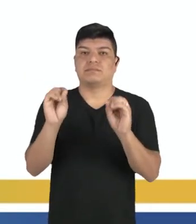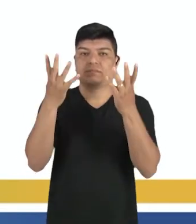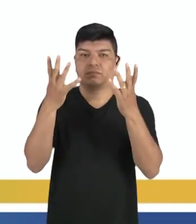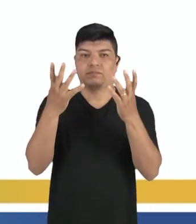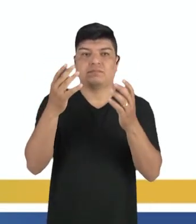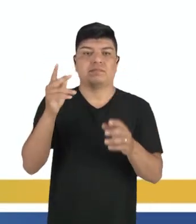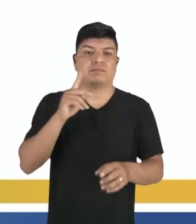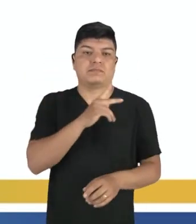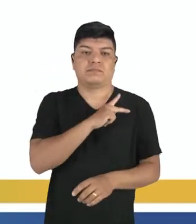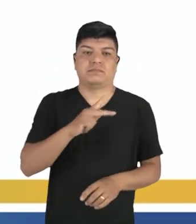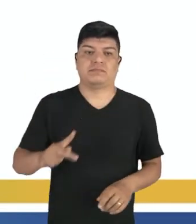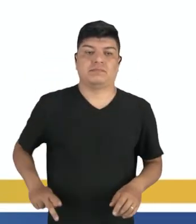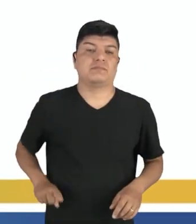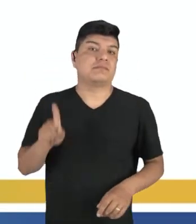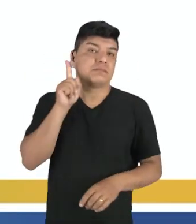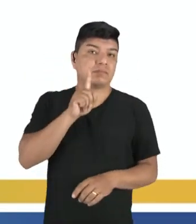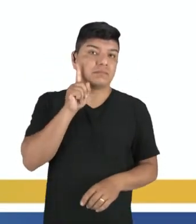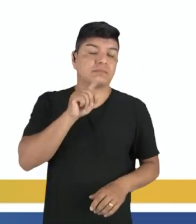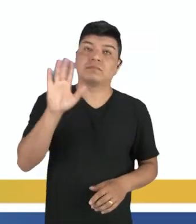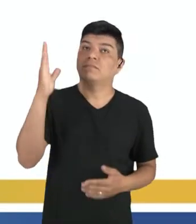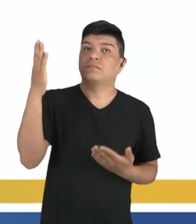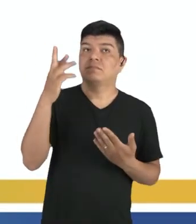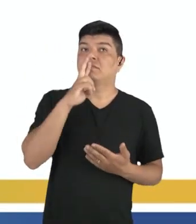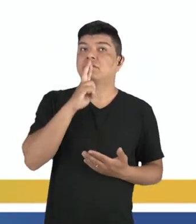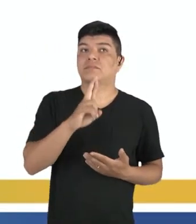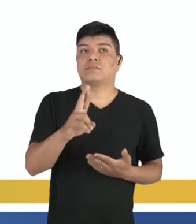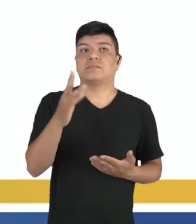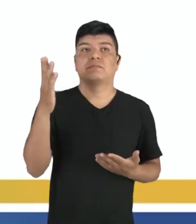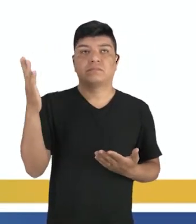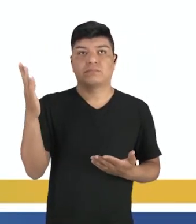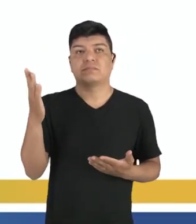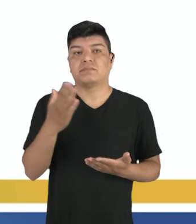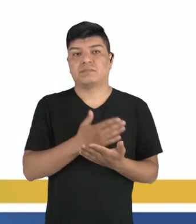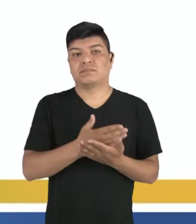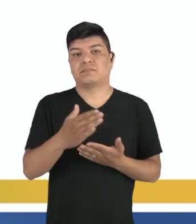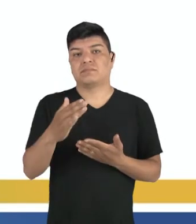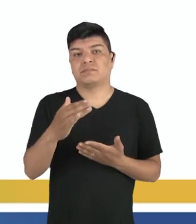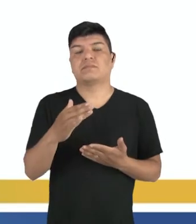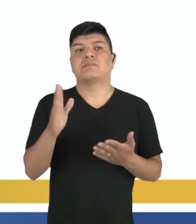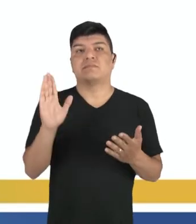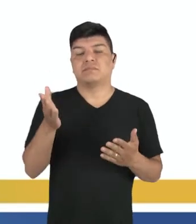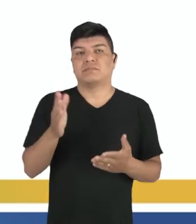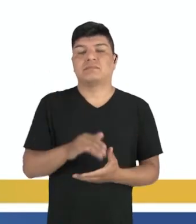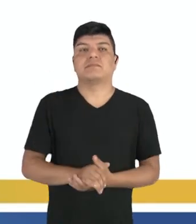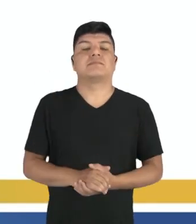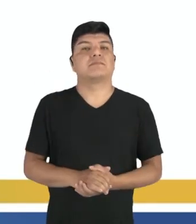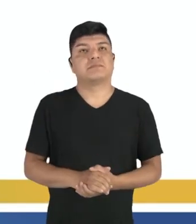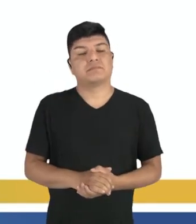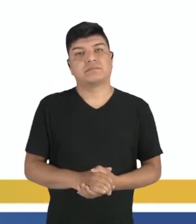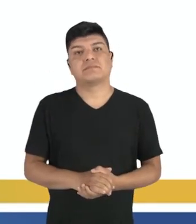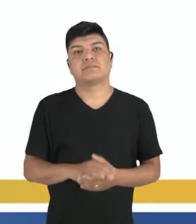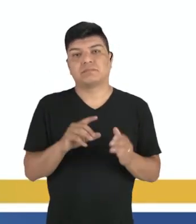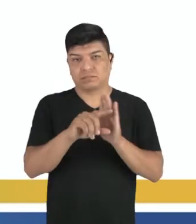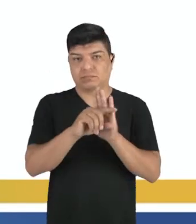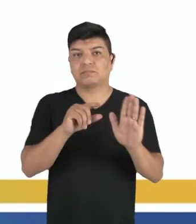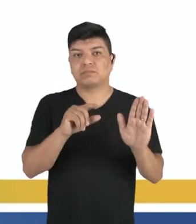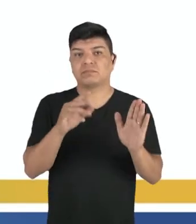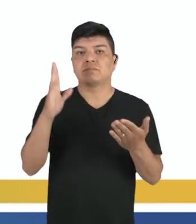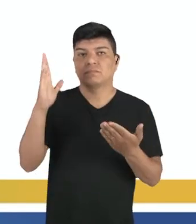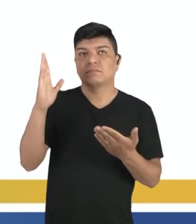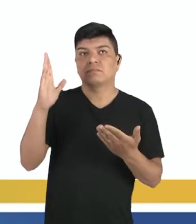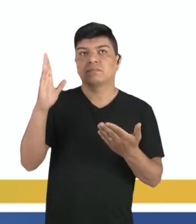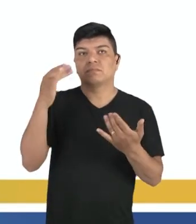presidente americano, né? Tá ali, galera, a resposta, né? Já ali no enunciado, no título, né, da reportagem ali da